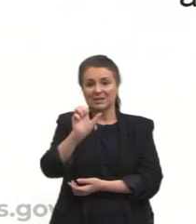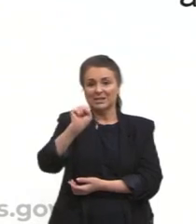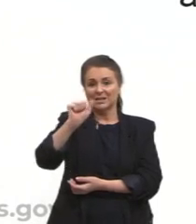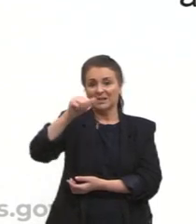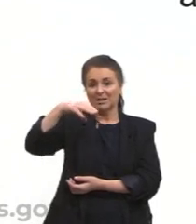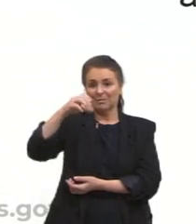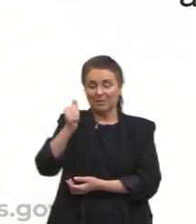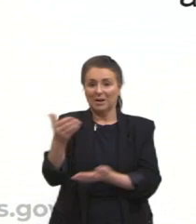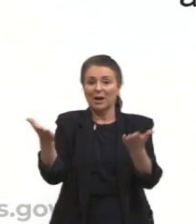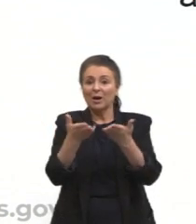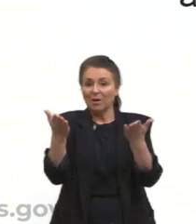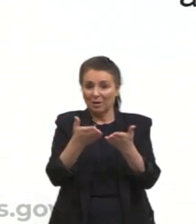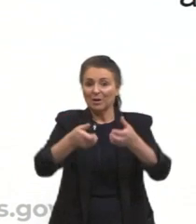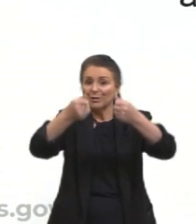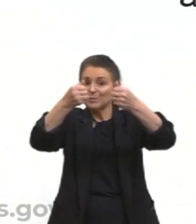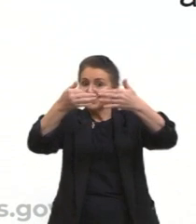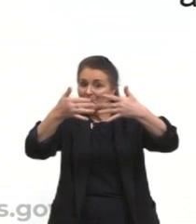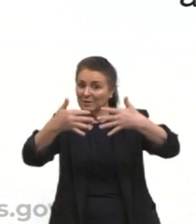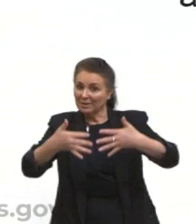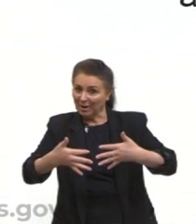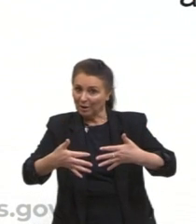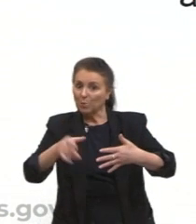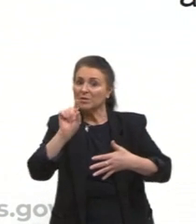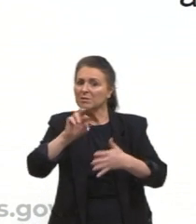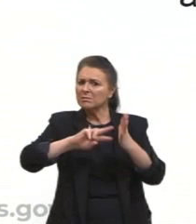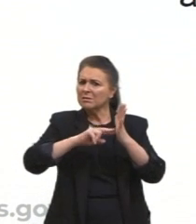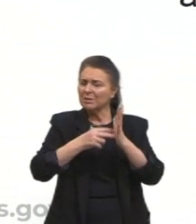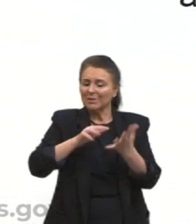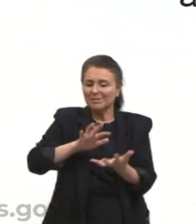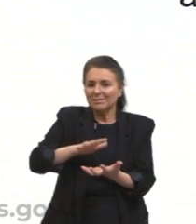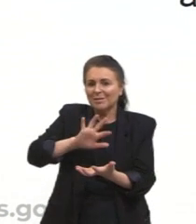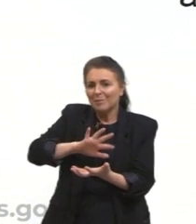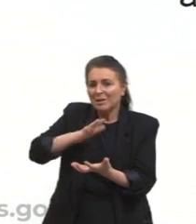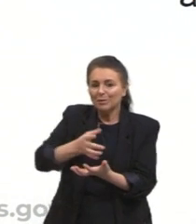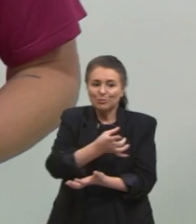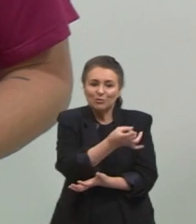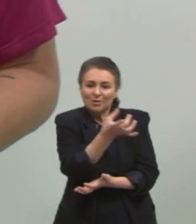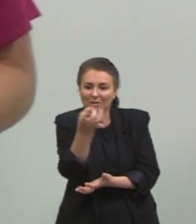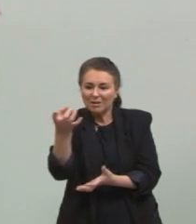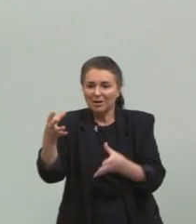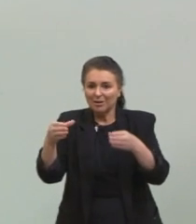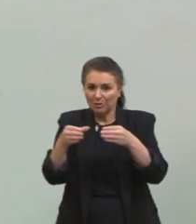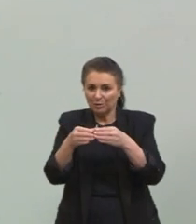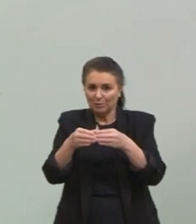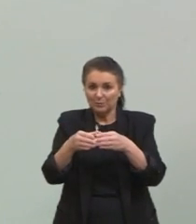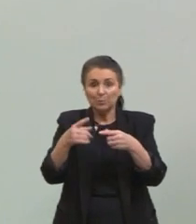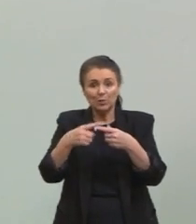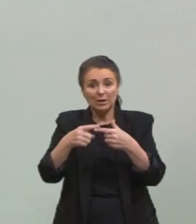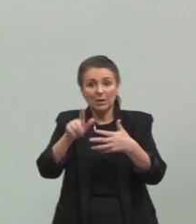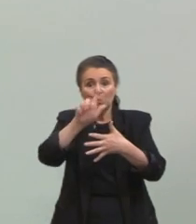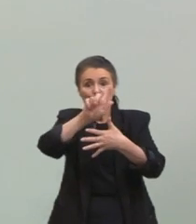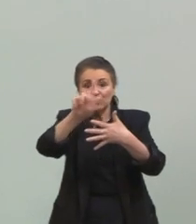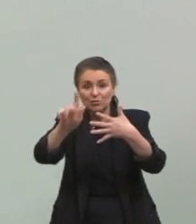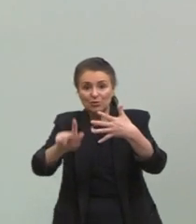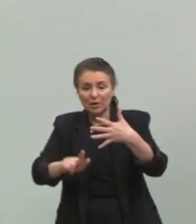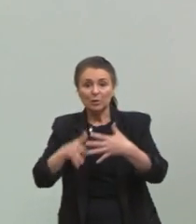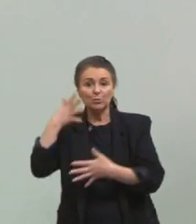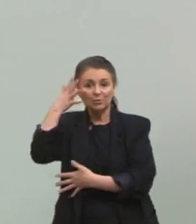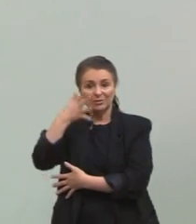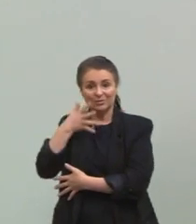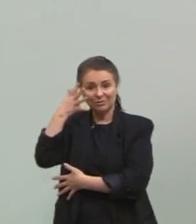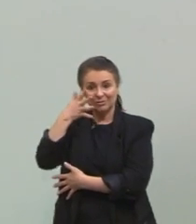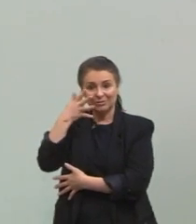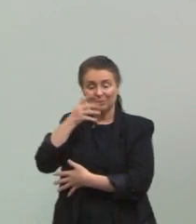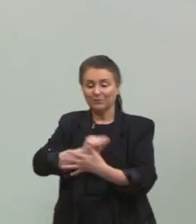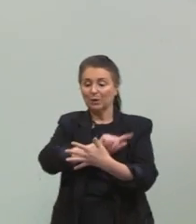portuguesa explicar um pouquinho sobre o que que é esse samba enredo enquanto um gênero de discurso né a gente já falou sobre o gênero